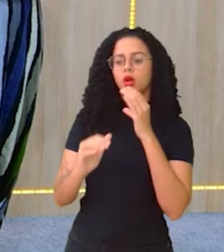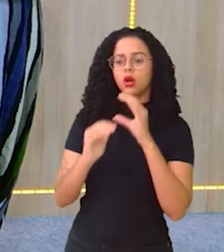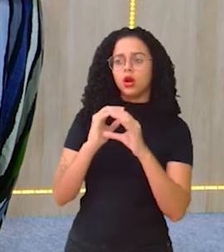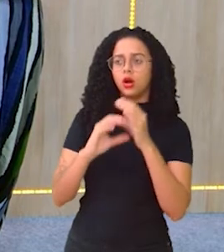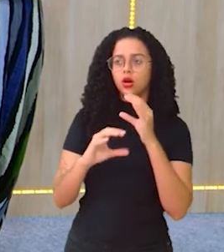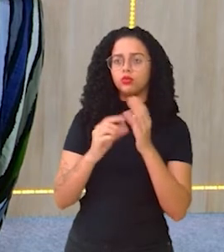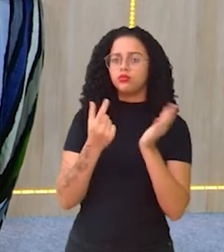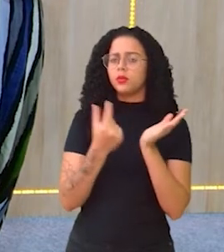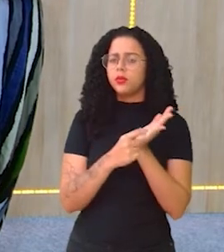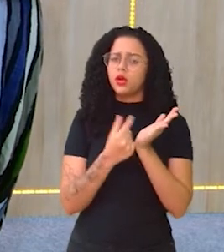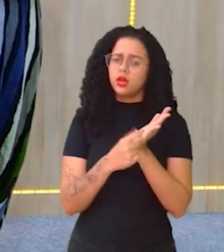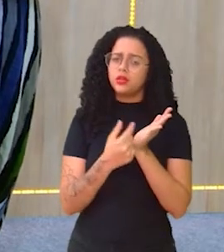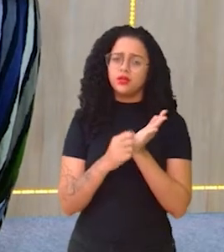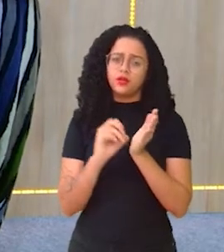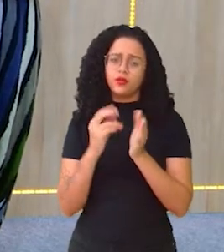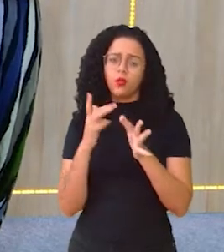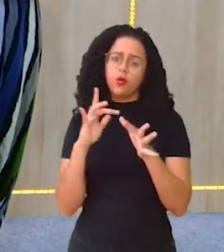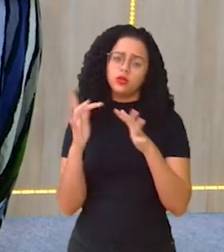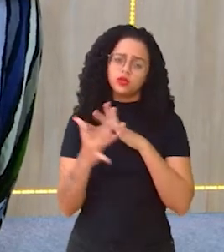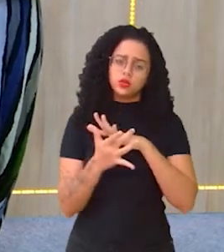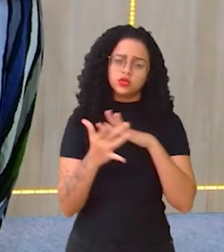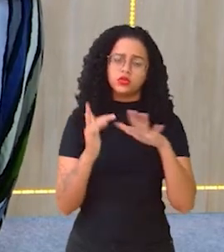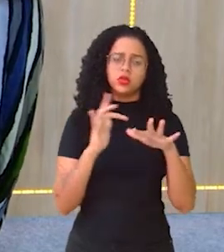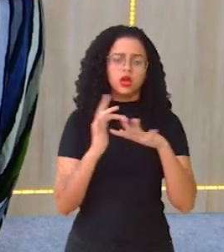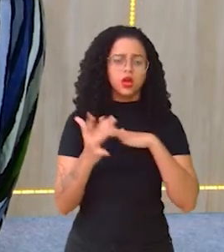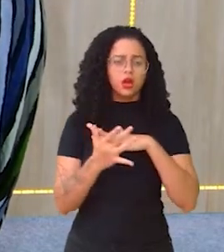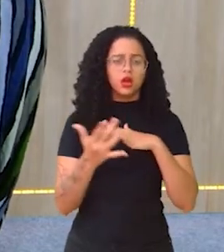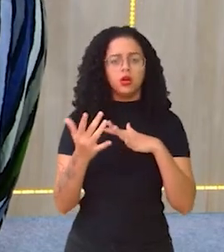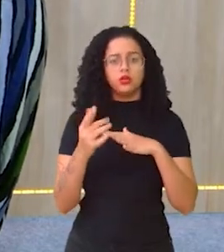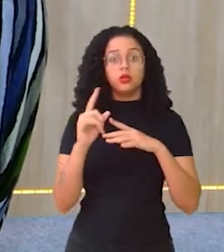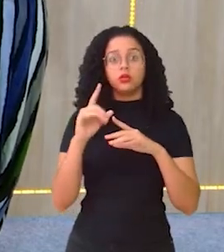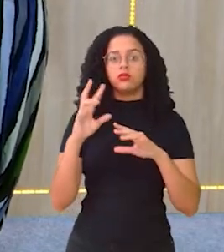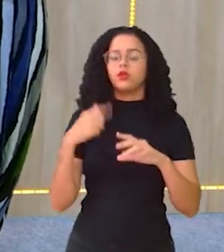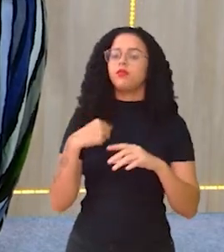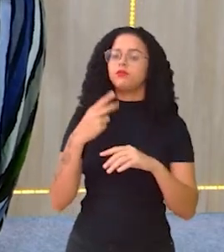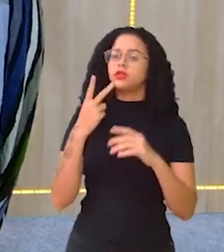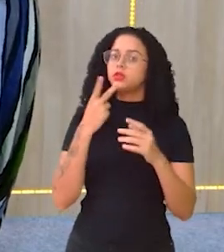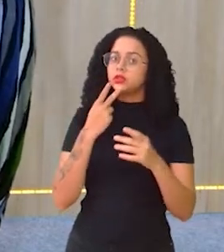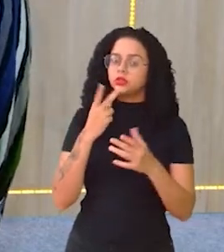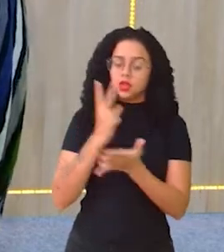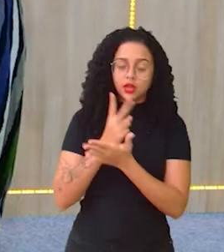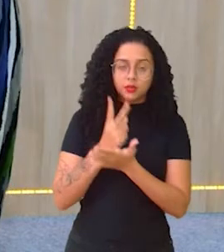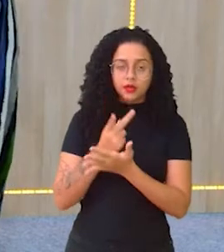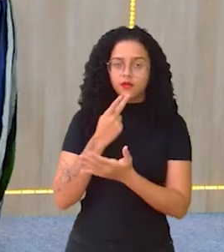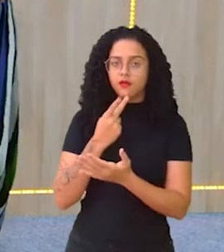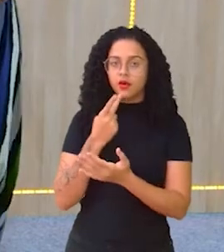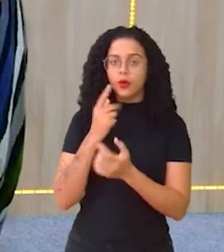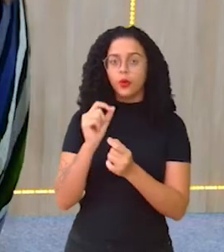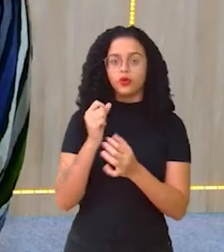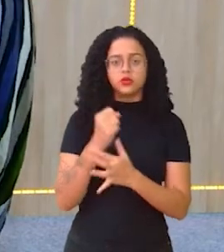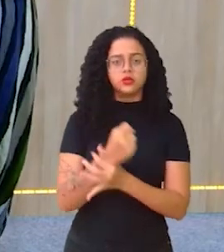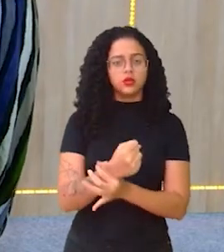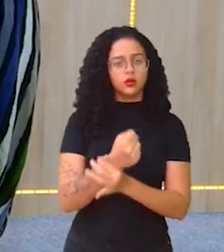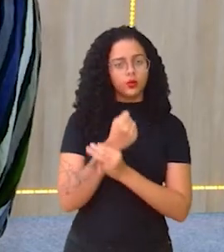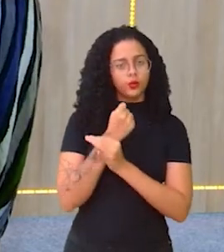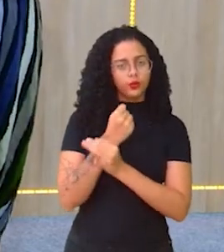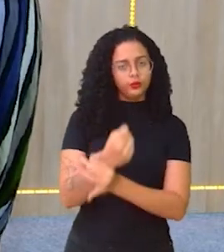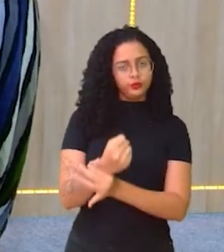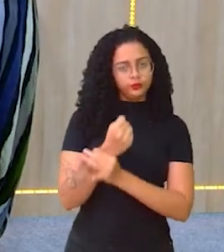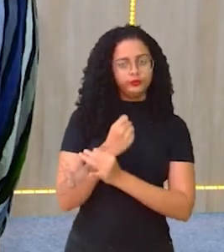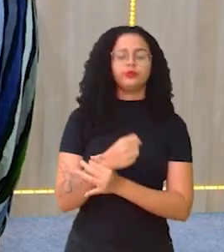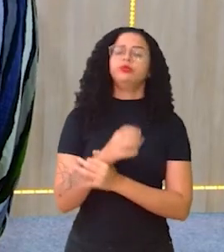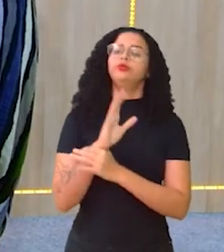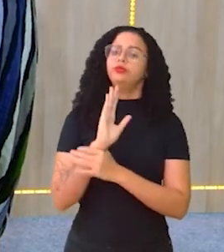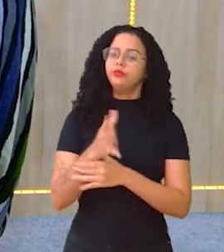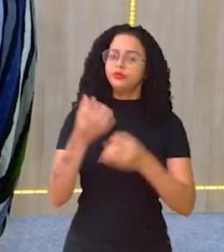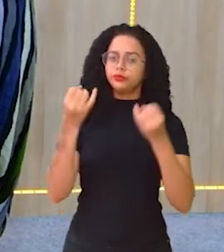através de um aplicativo, através de uma rede social, Sim. né? Então eu reforço sempre essa questão da segurança, que a gente já abordou